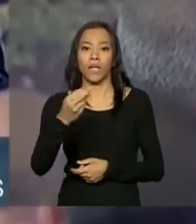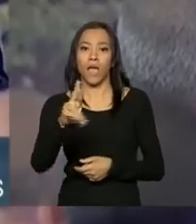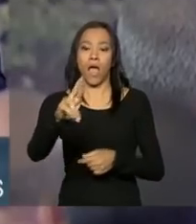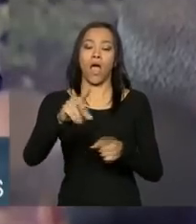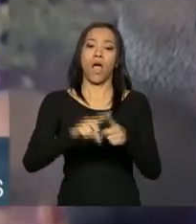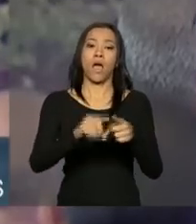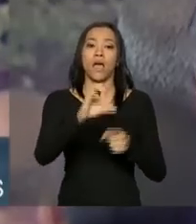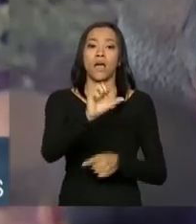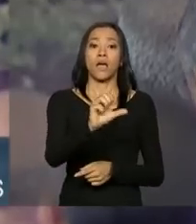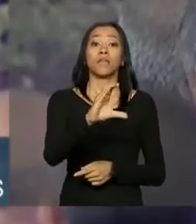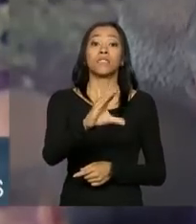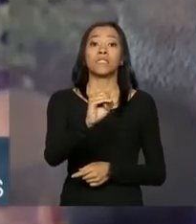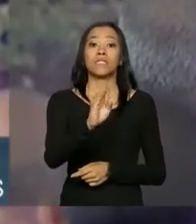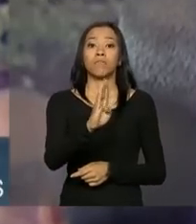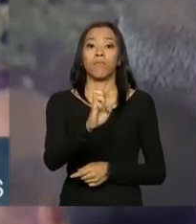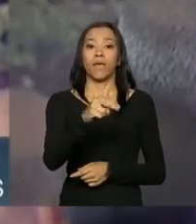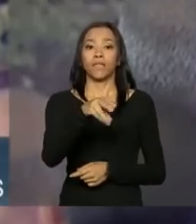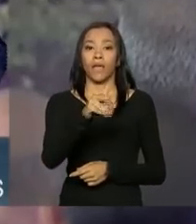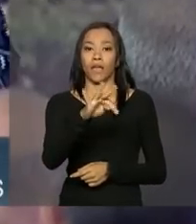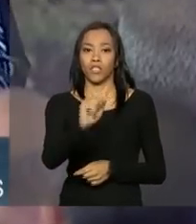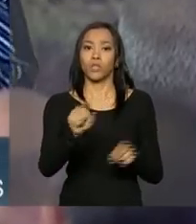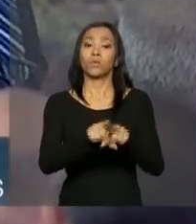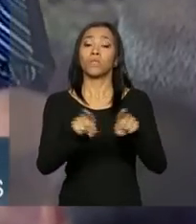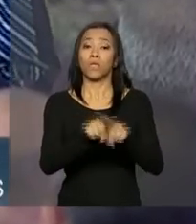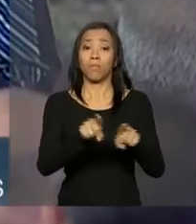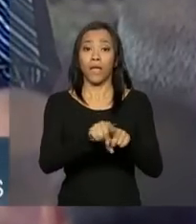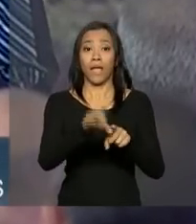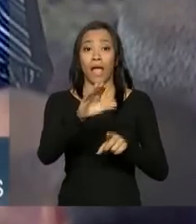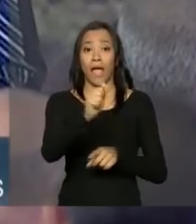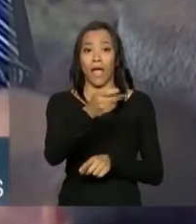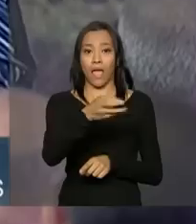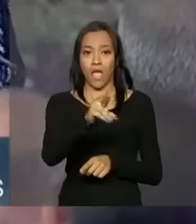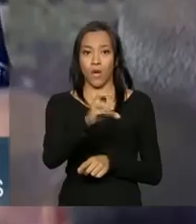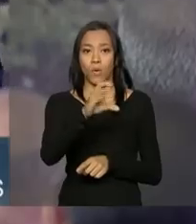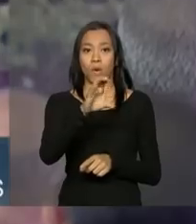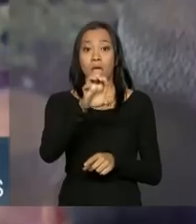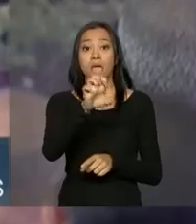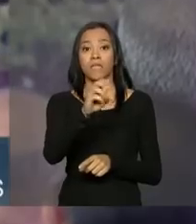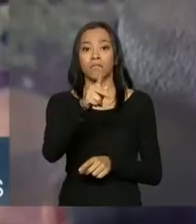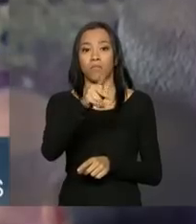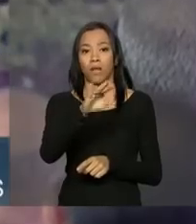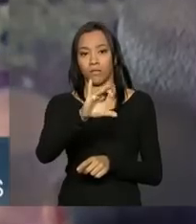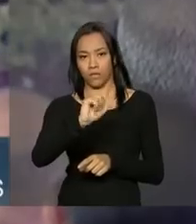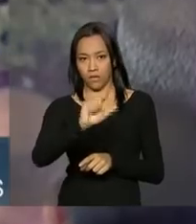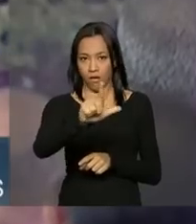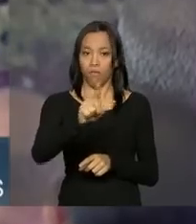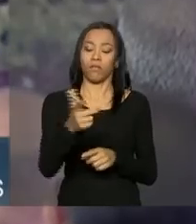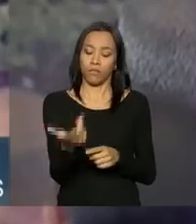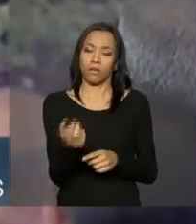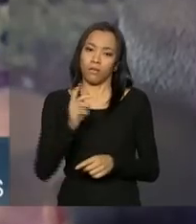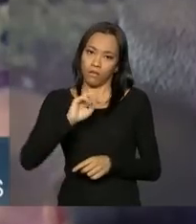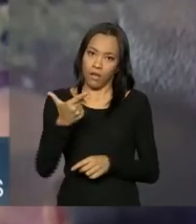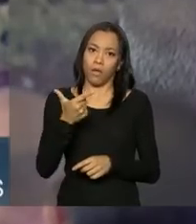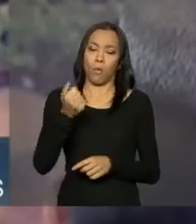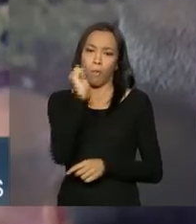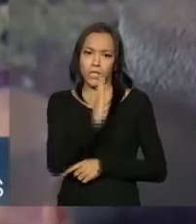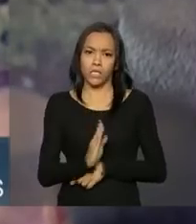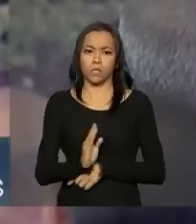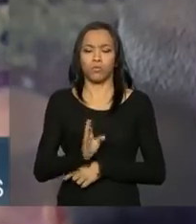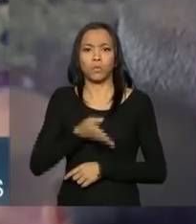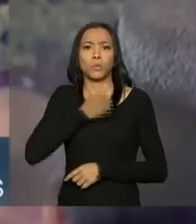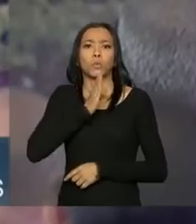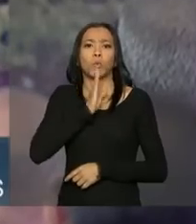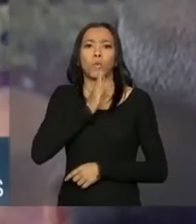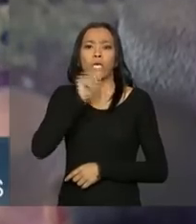e aeroespacial. Mesmo o Brasil sendo reconhecido em muitas áreas como